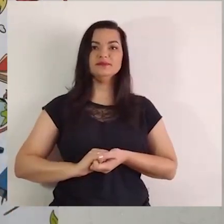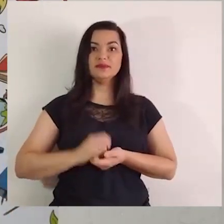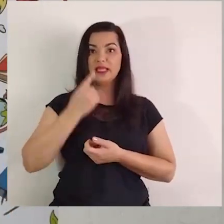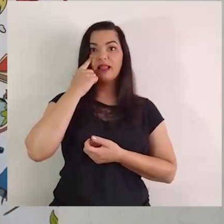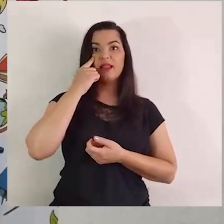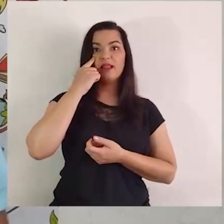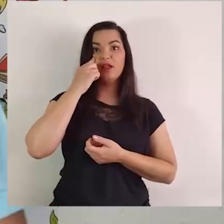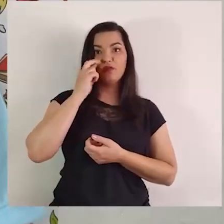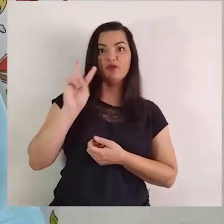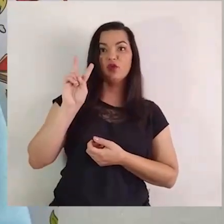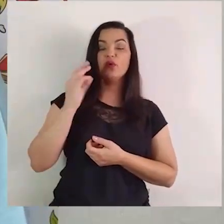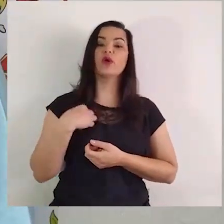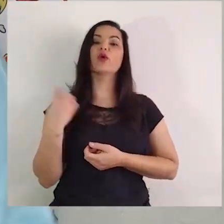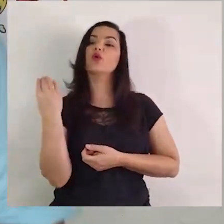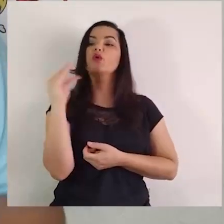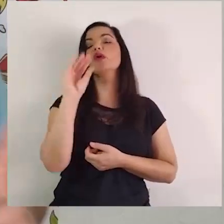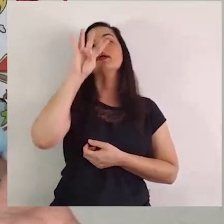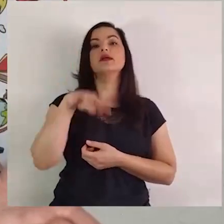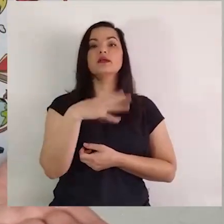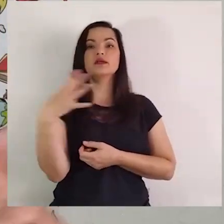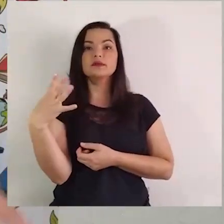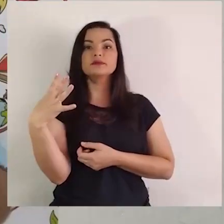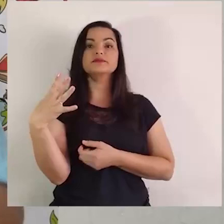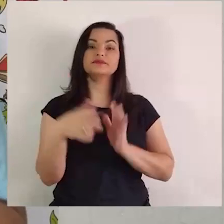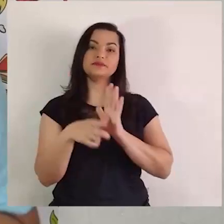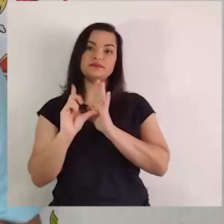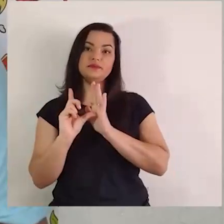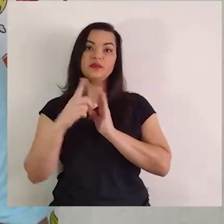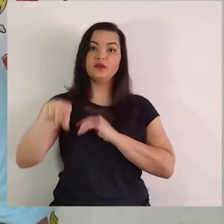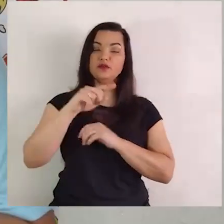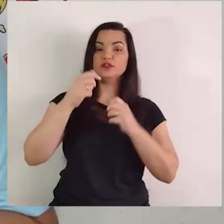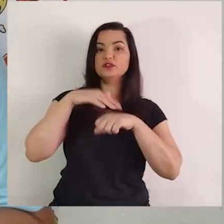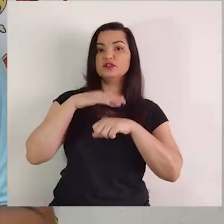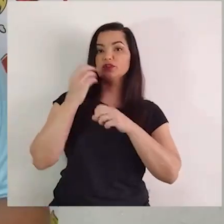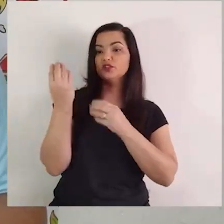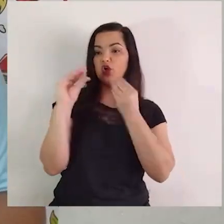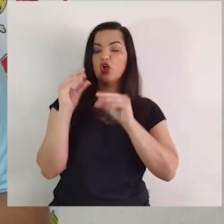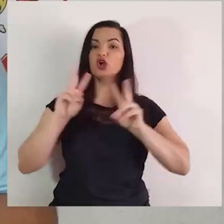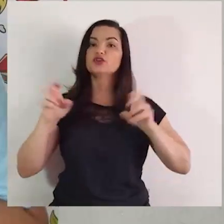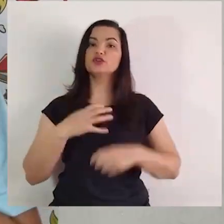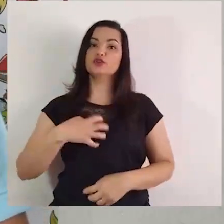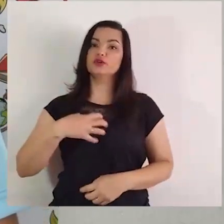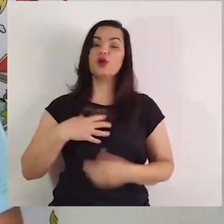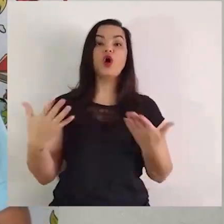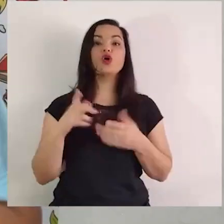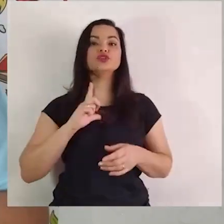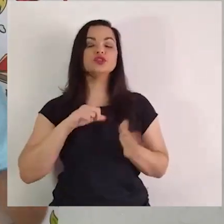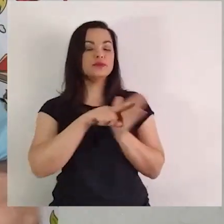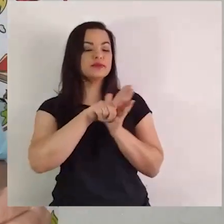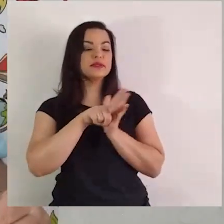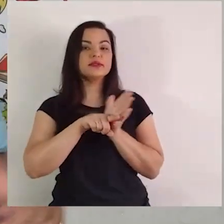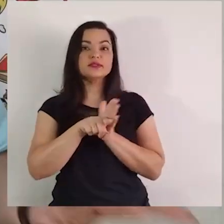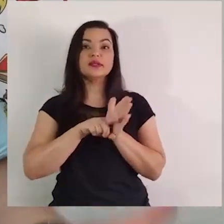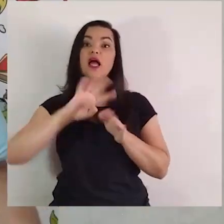eu coloquei uma tabela para vocês falarem de comportamentos. Hoje tem uma pesquisa, uma coisa bem rápida, e tudo isso nós